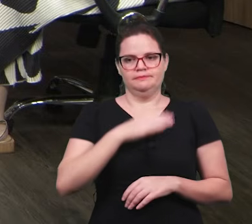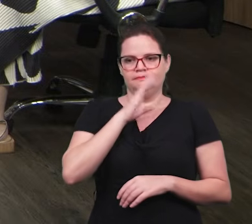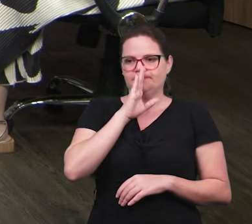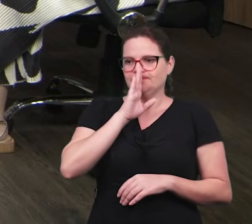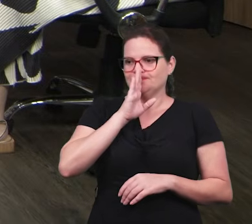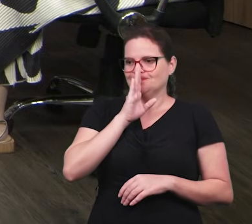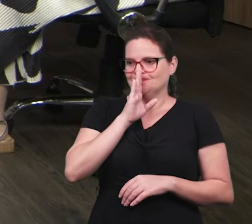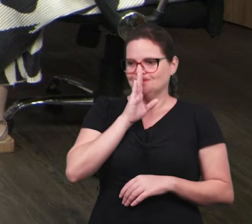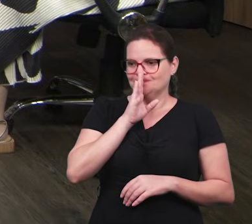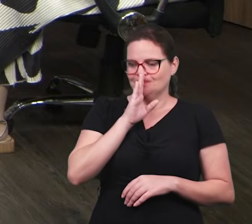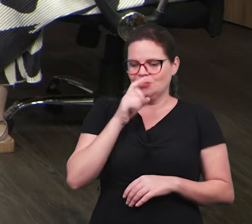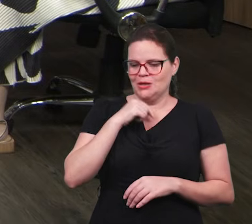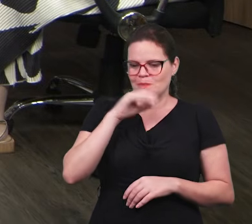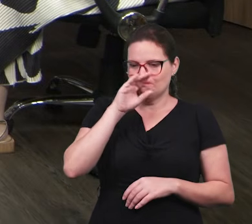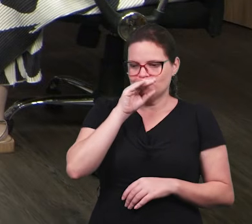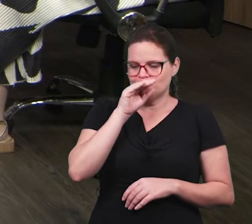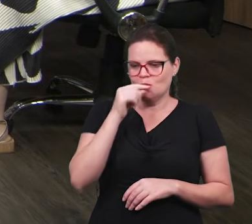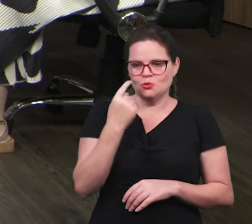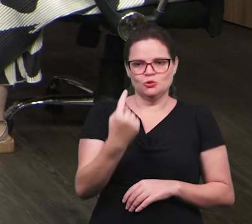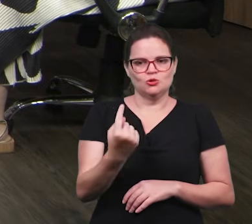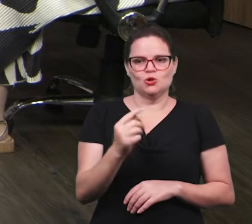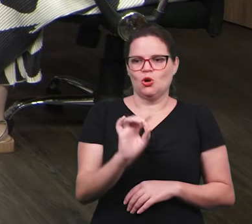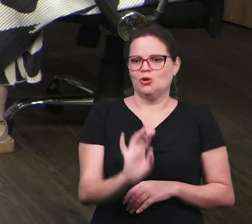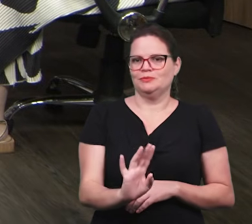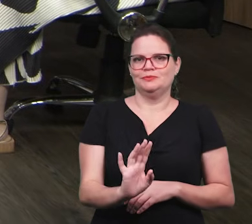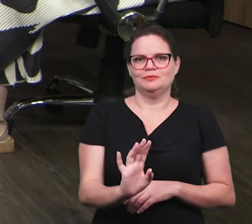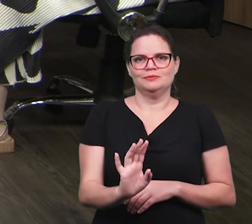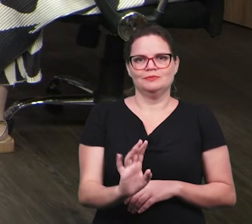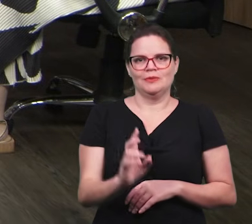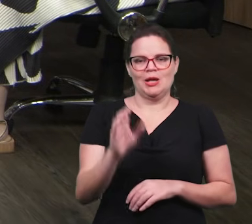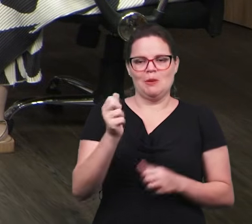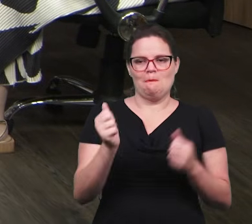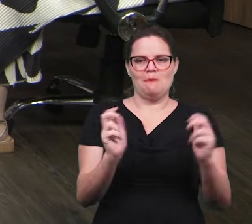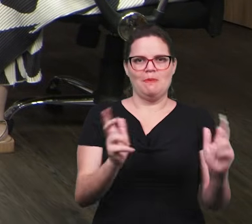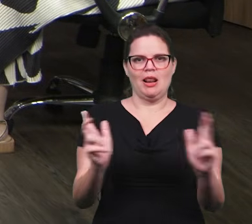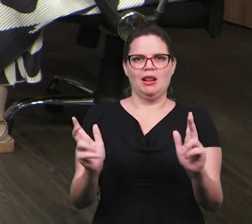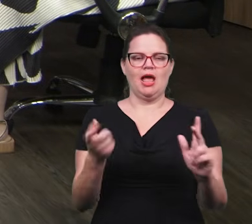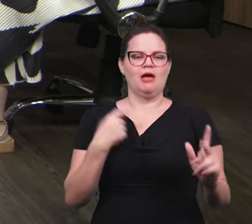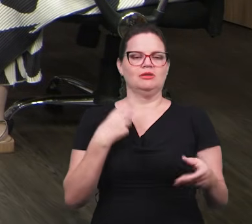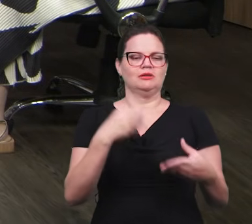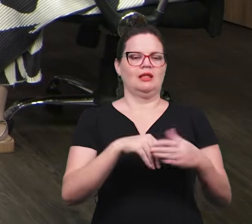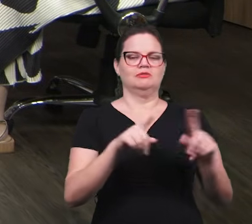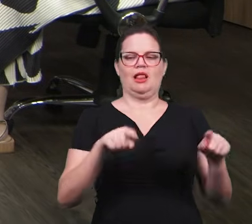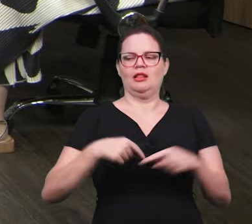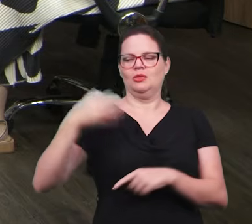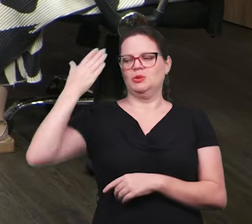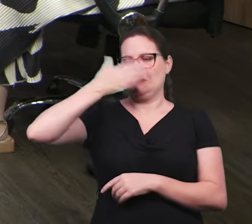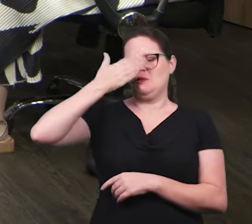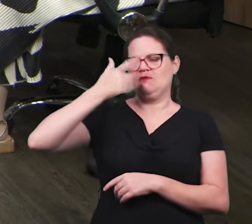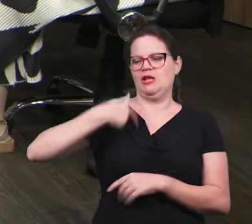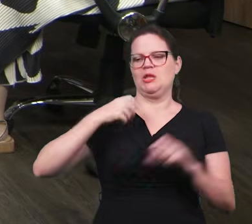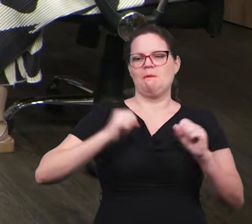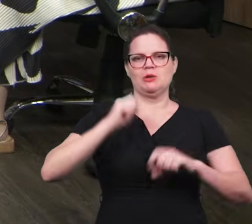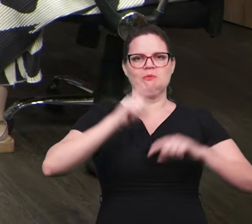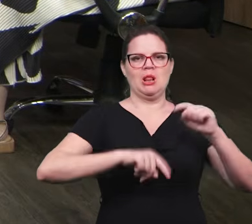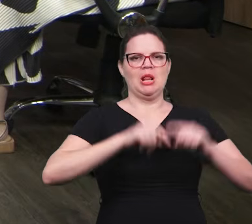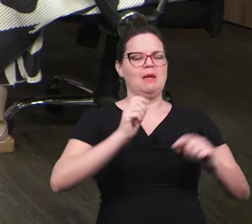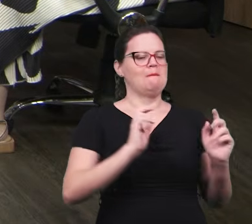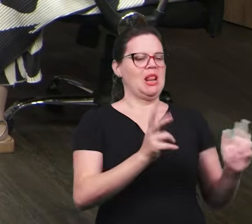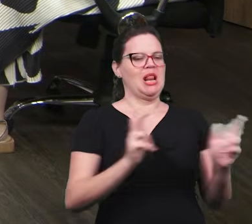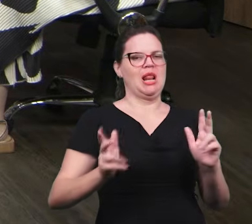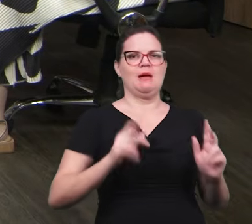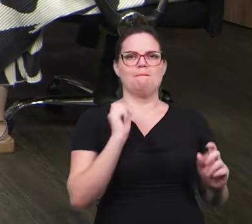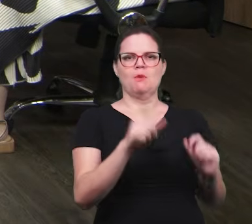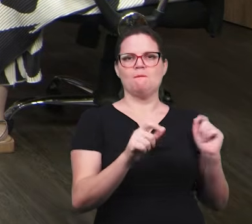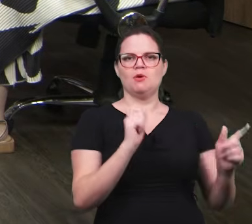meu linguajar tem que ser um só. Eu não posso... não, porque eu estou no quartel, eu posso falar palavras torpes, posso usar